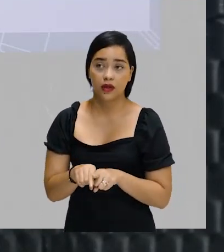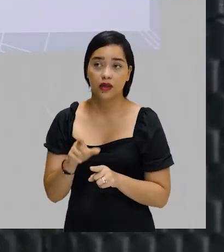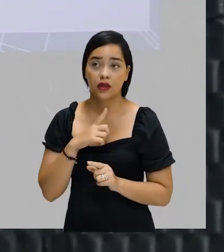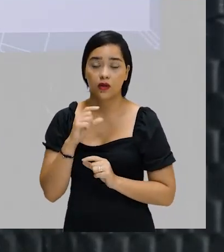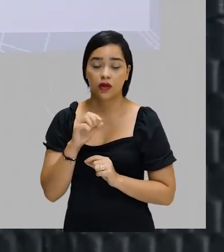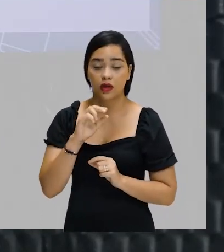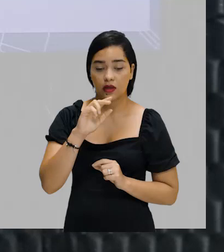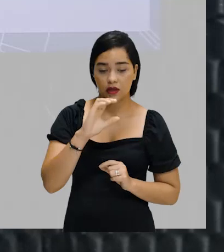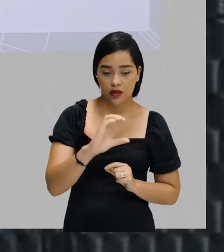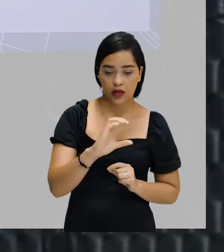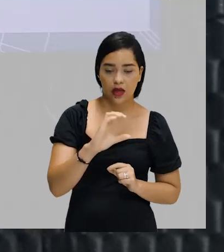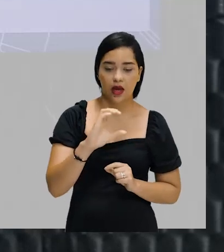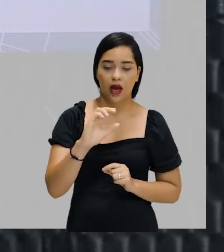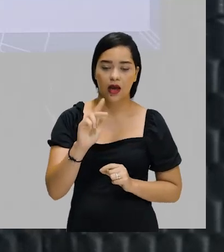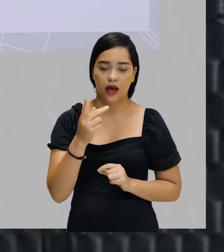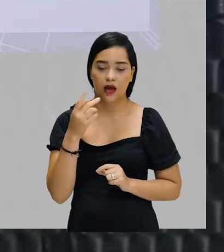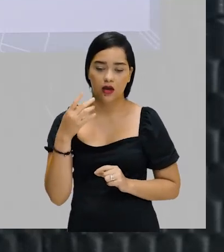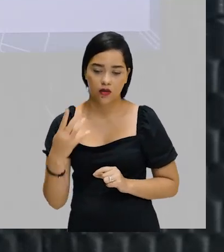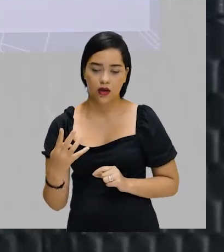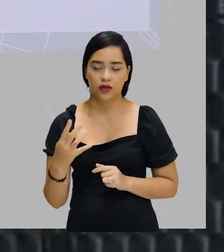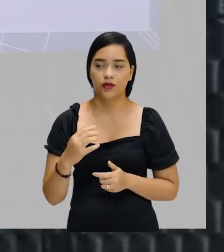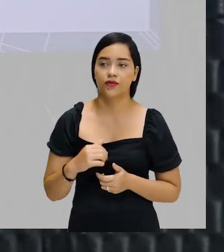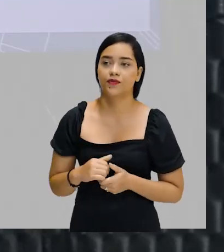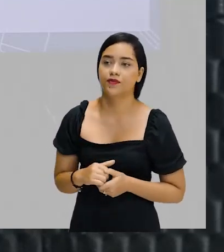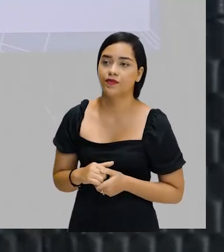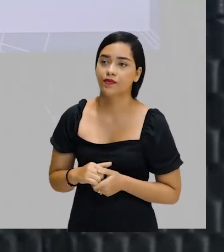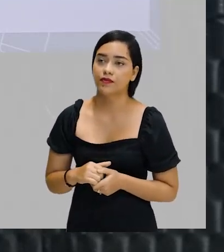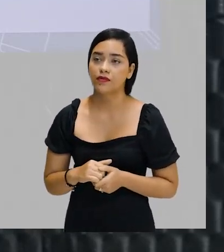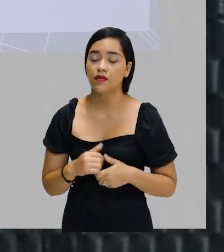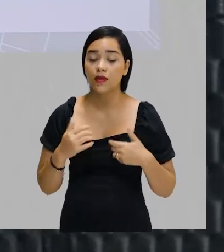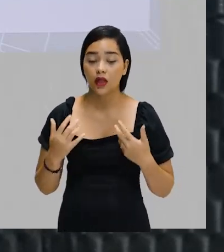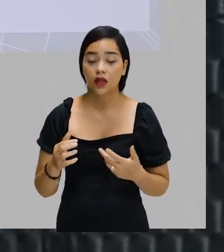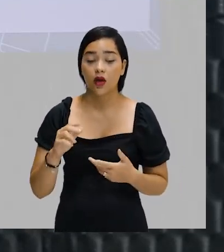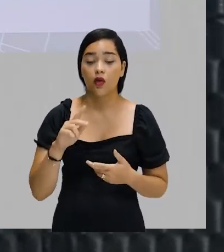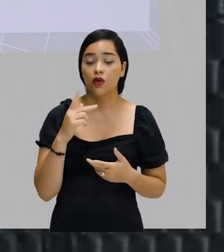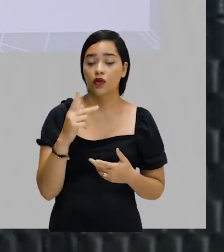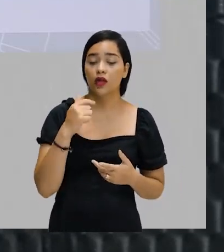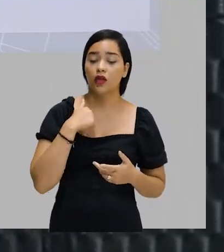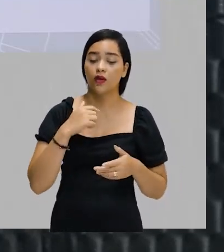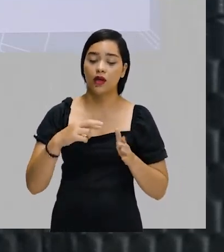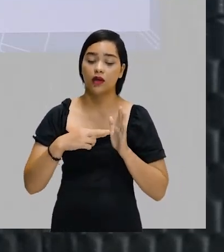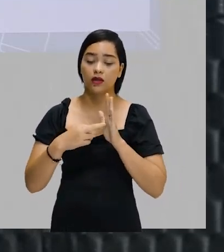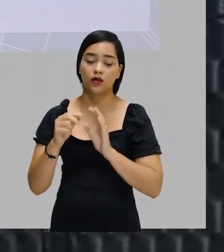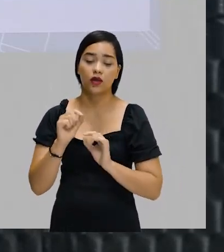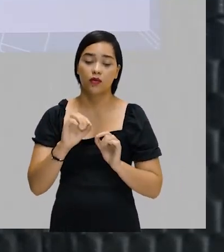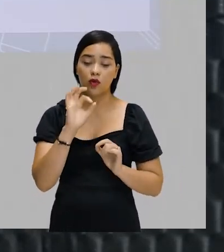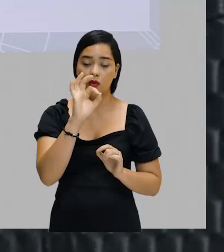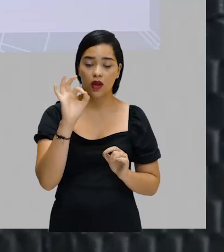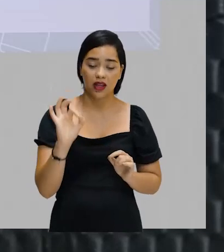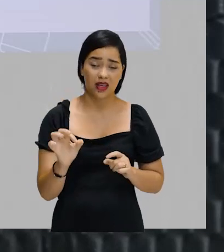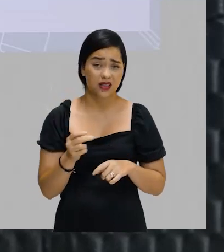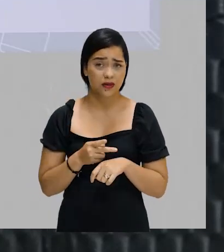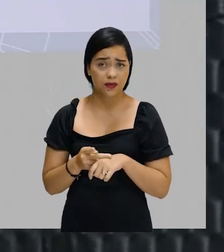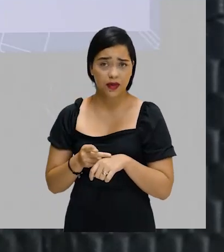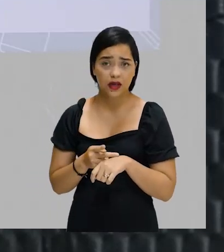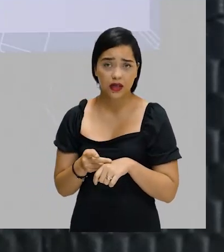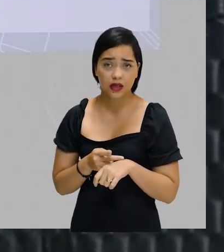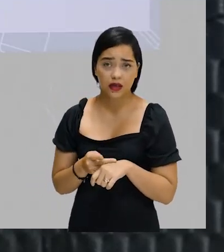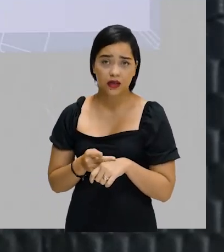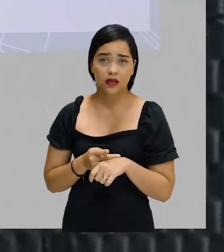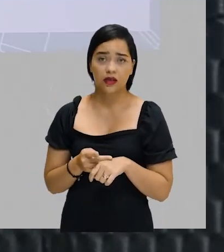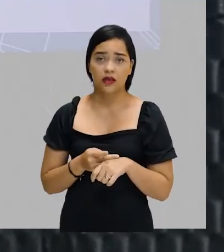o CH4, que é a molécula de metano. Então, o hidrogênio eu vou representar por bolinhas pretas. Tudo bem,